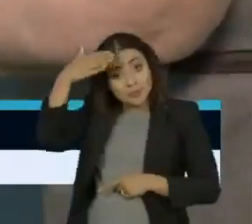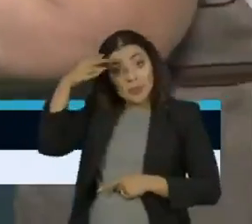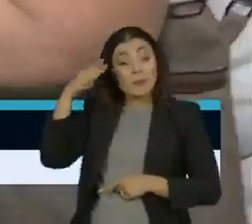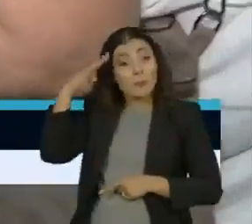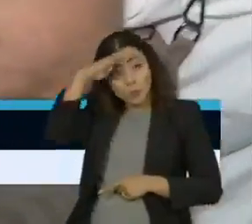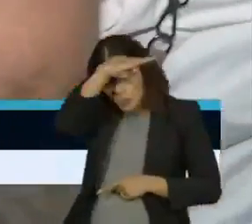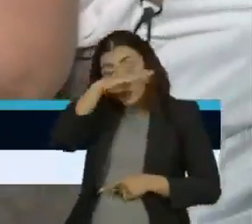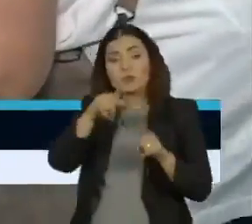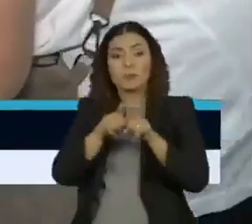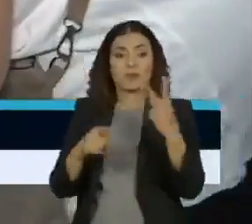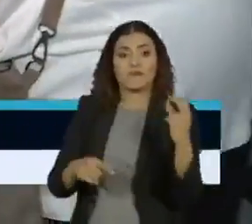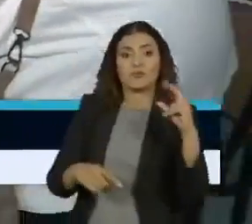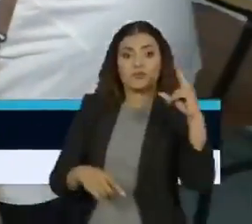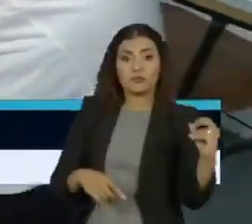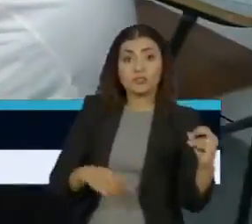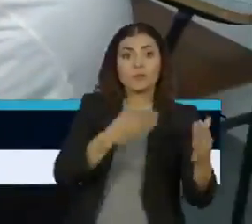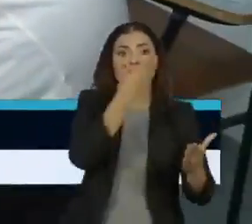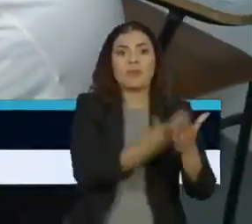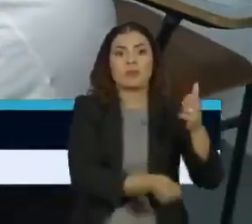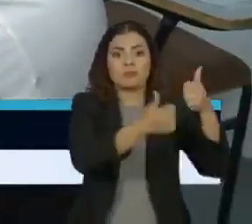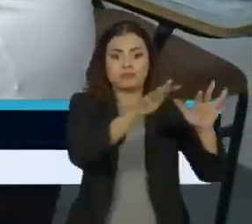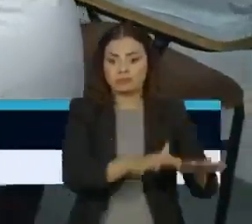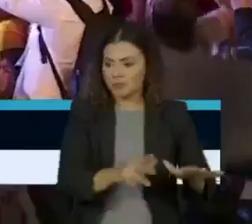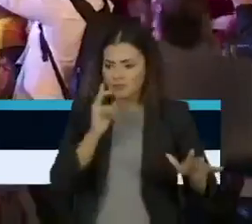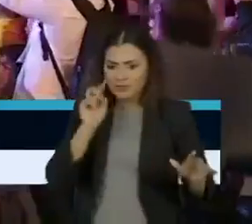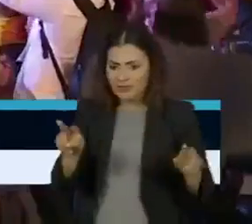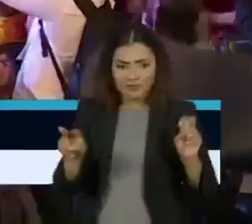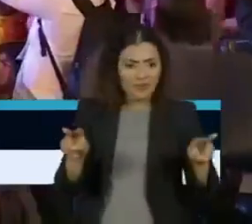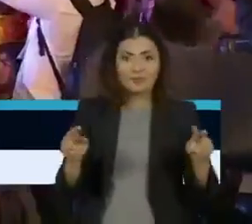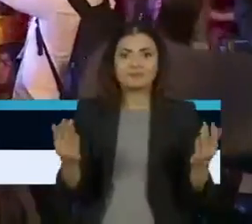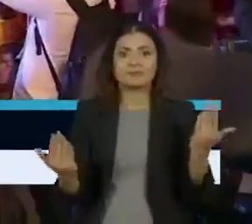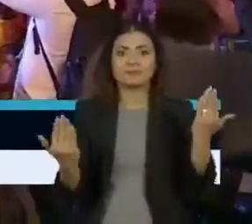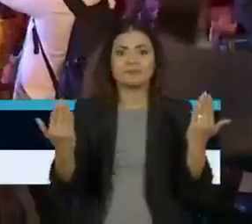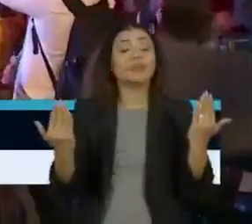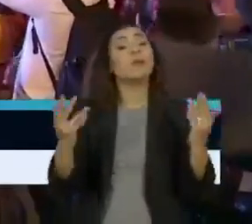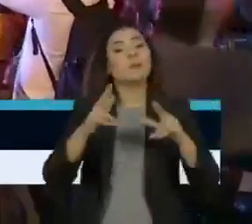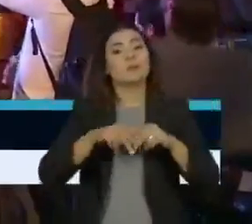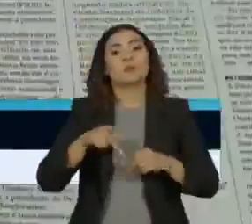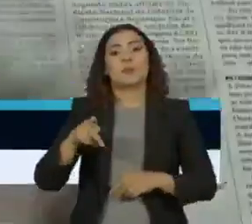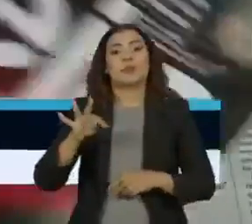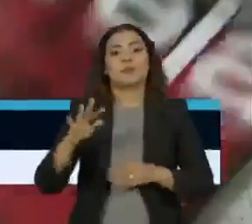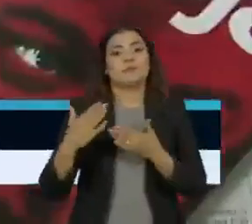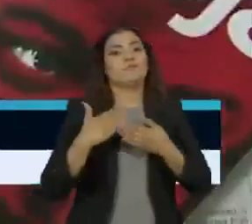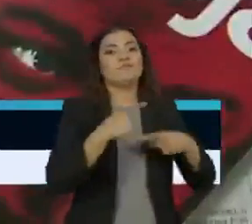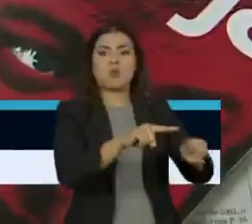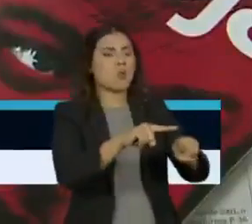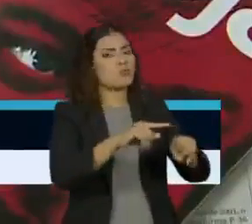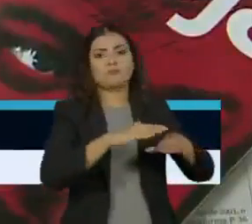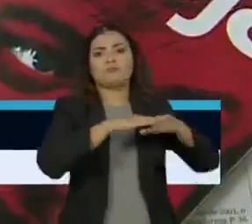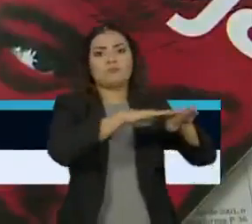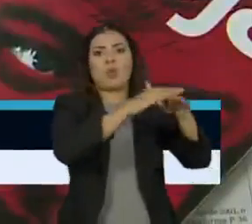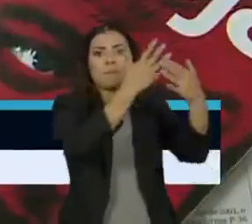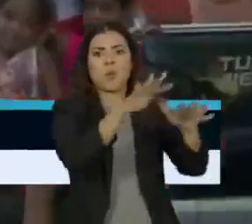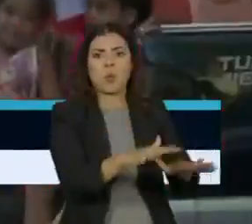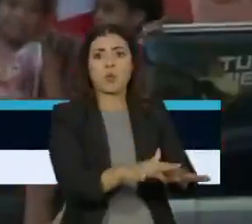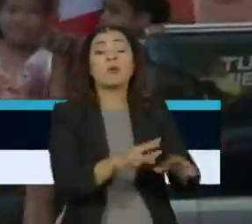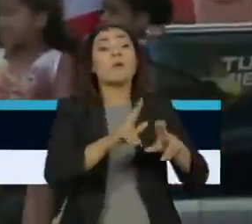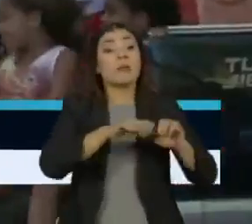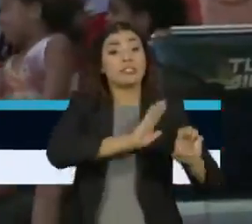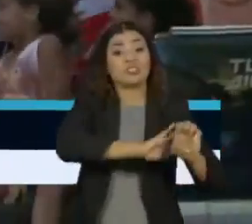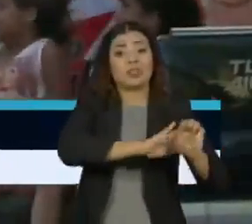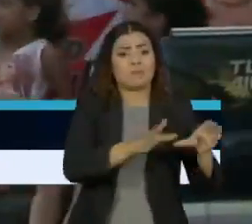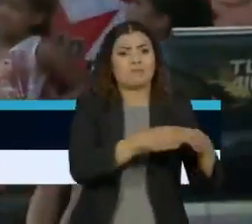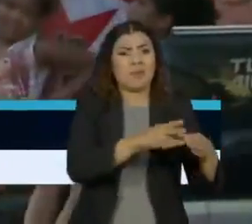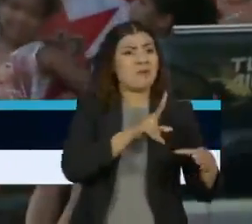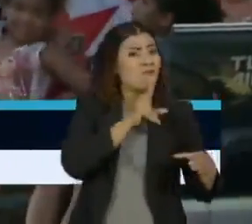em 2020 praticamente selaram o fim do Partido dos Trabalhadores, a maior legenda de esquerda do